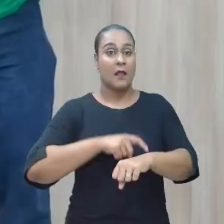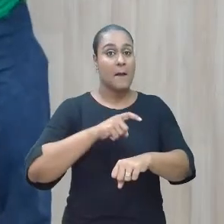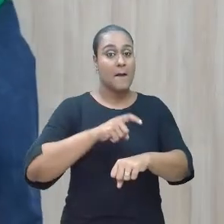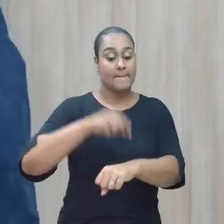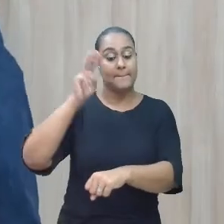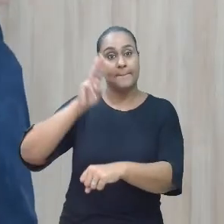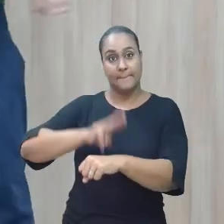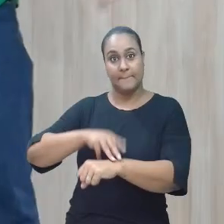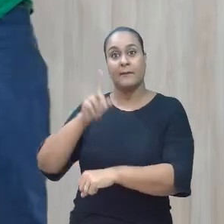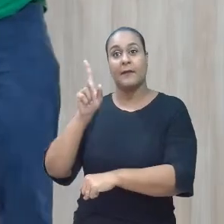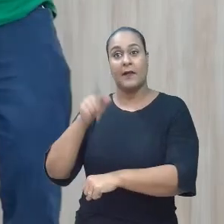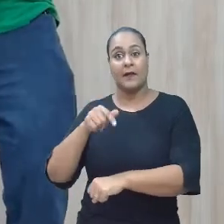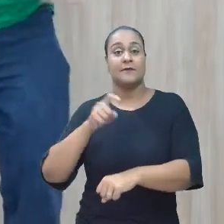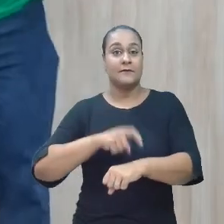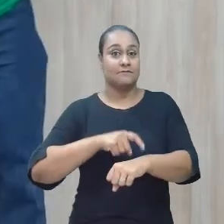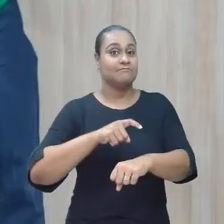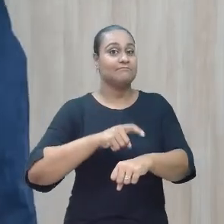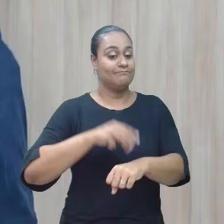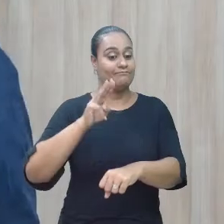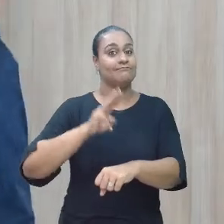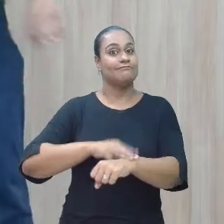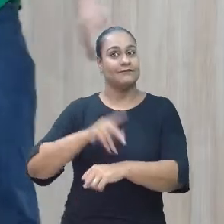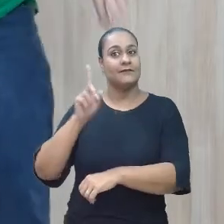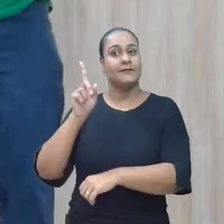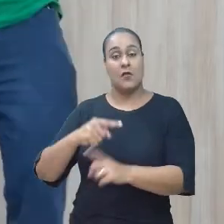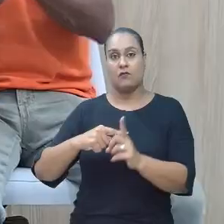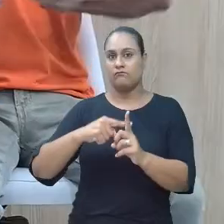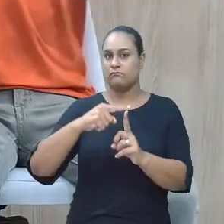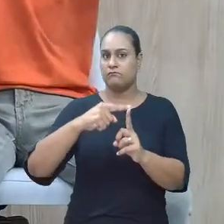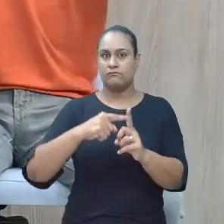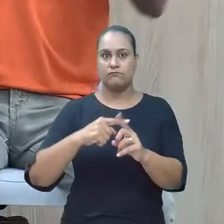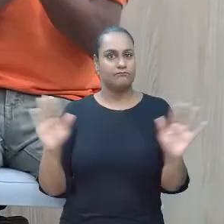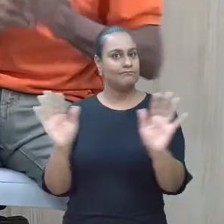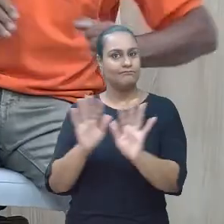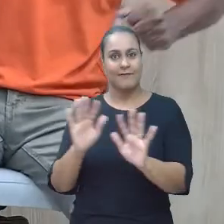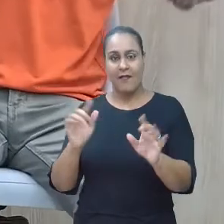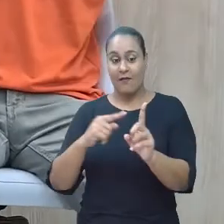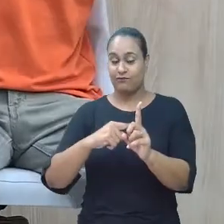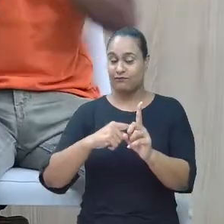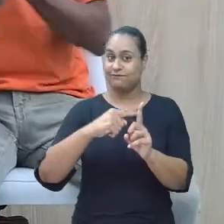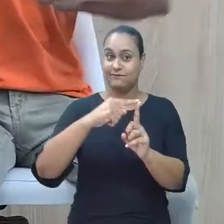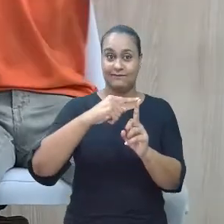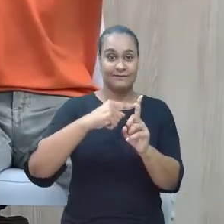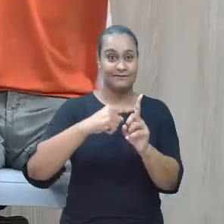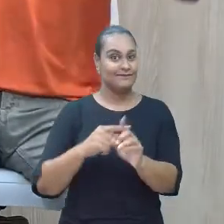o tempo é momentâneo, e o clima